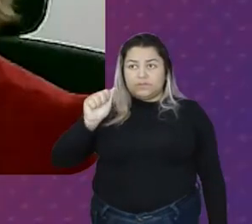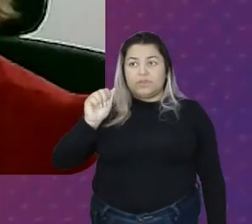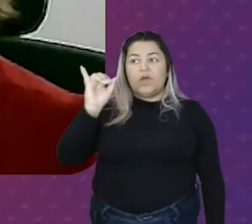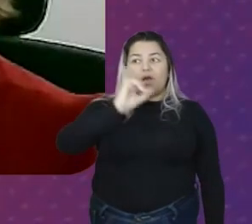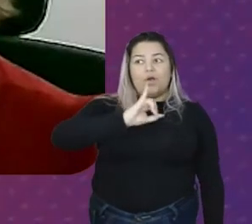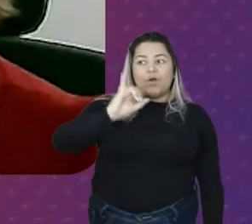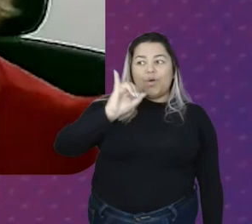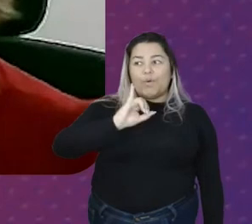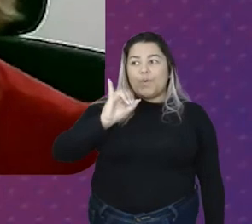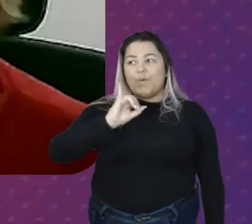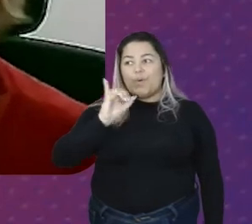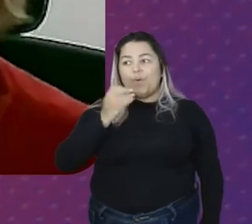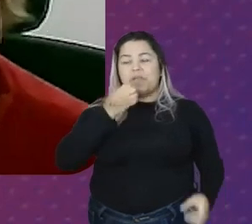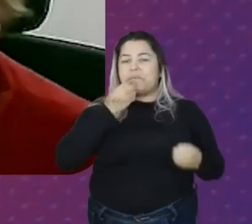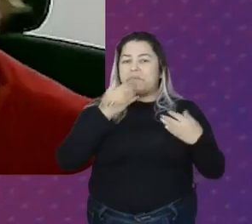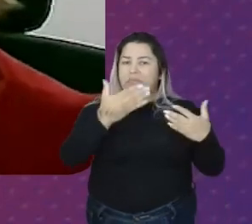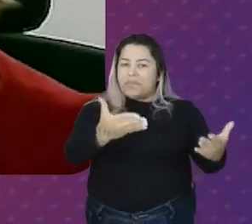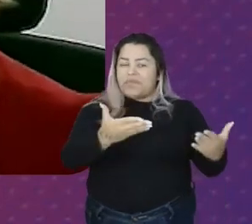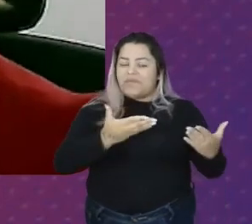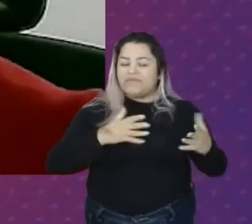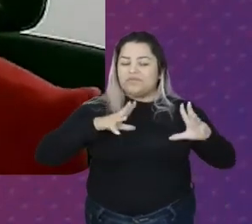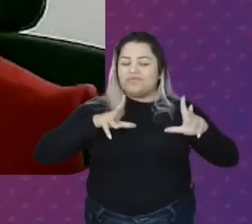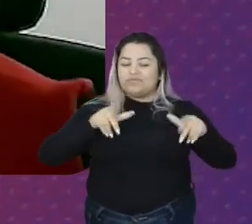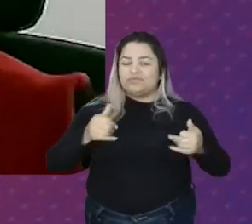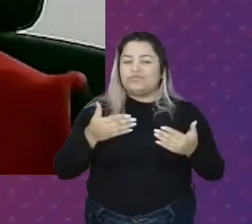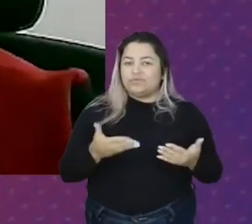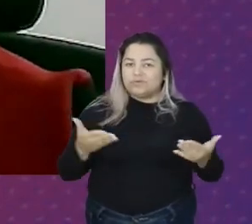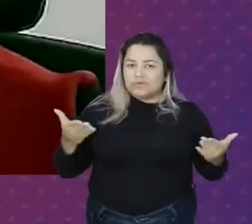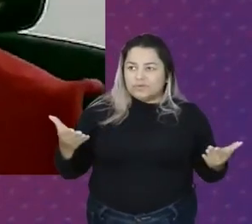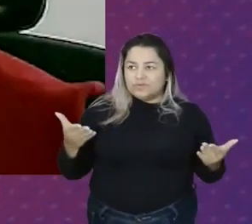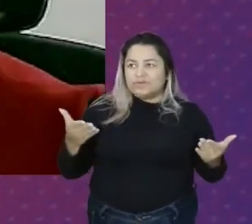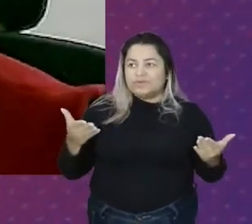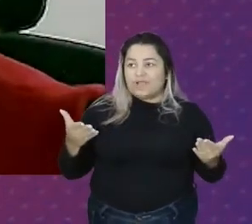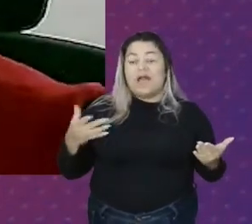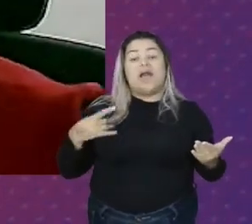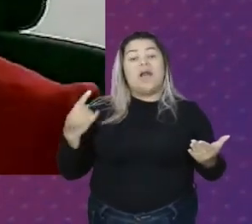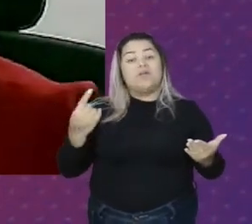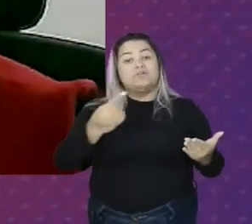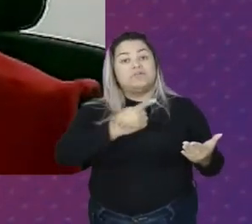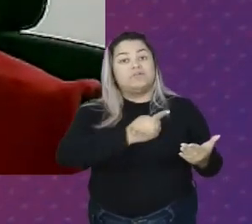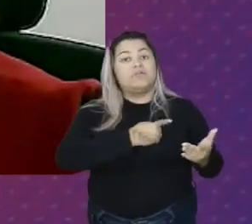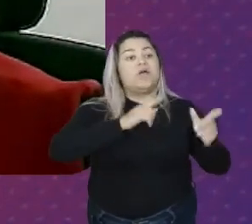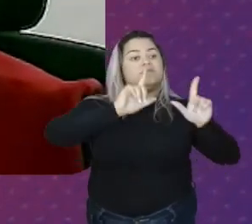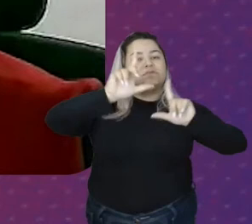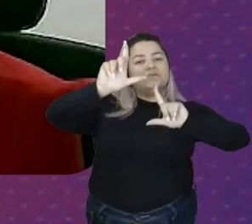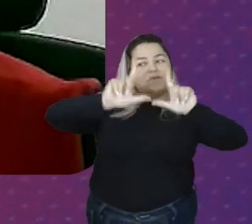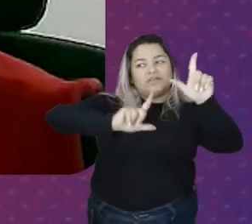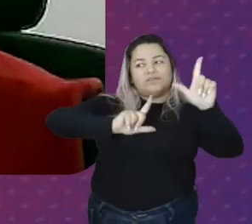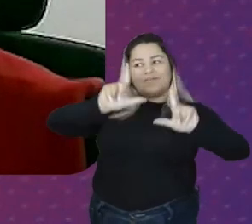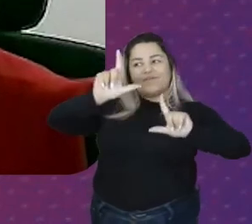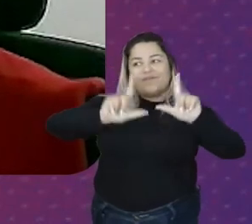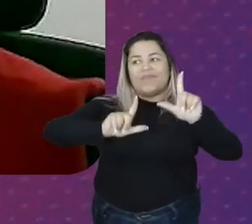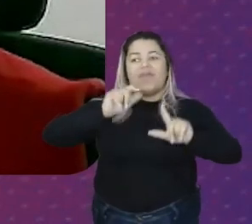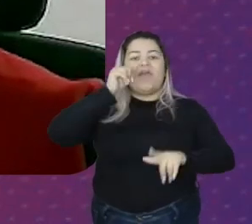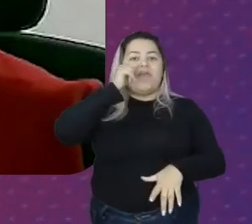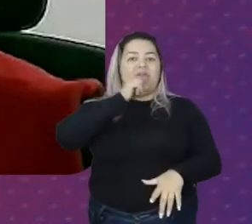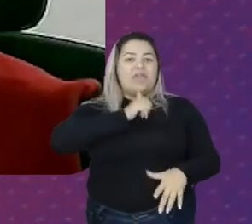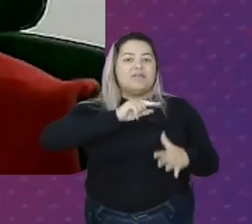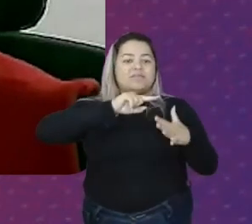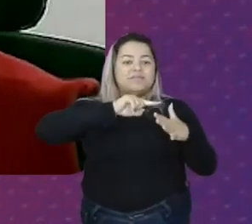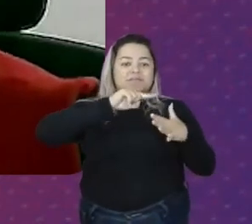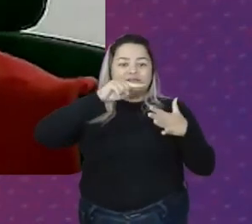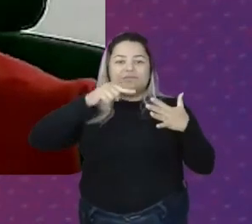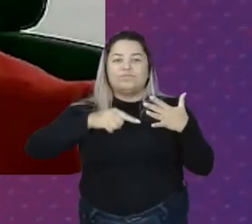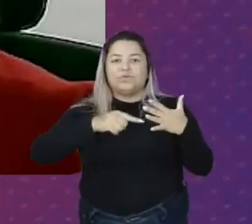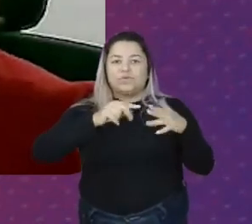Olá, sejam todas, todos e todos bem-vindos ao nosso programa Elas por Elas, programa de